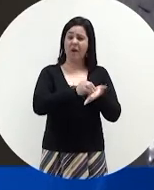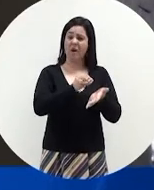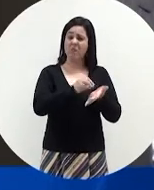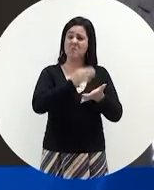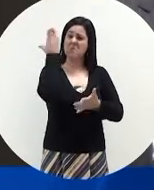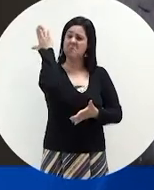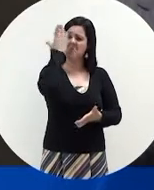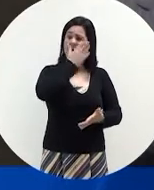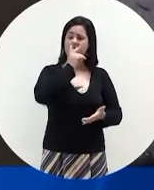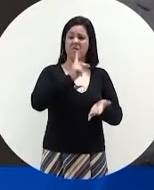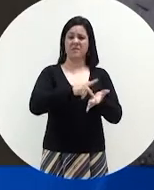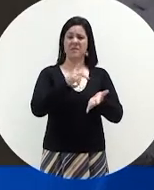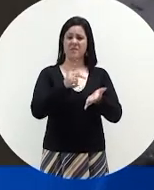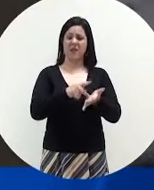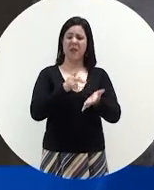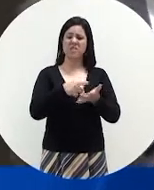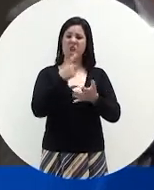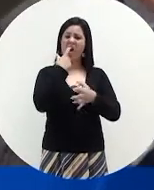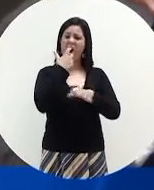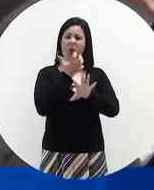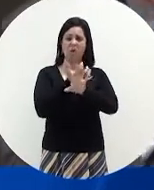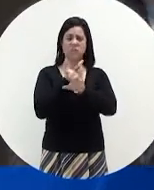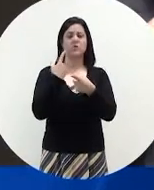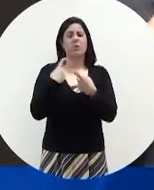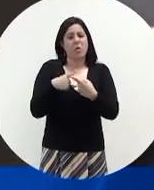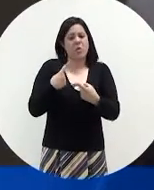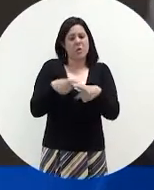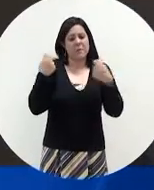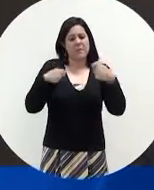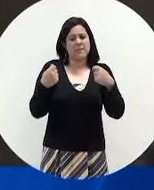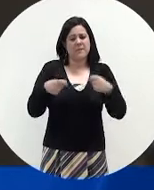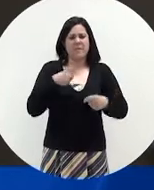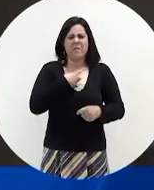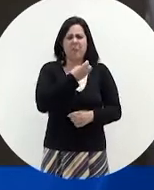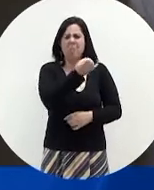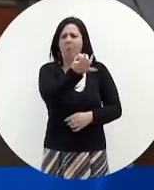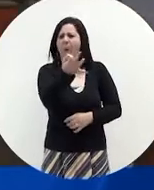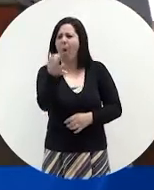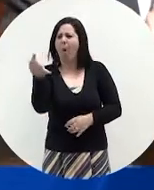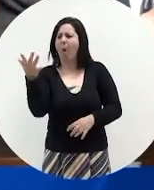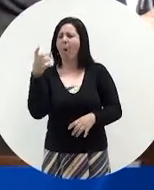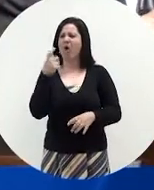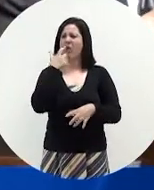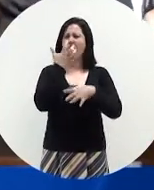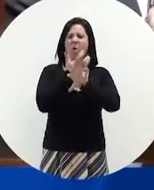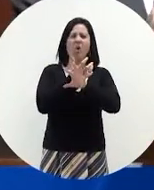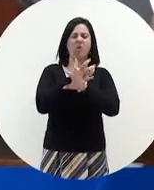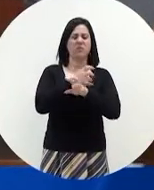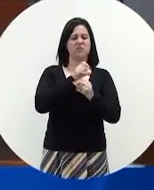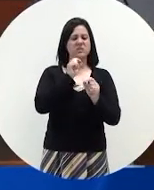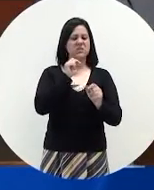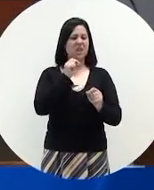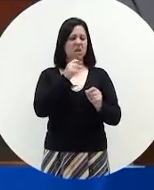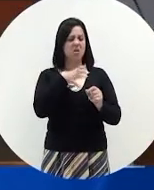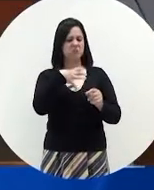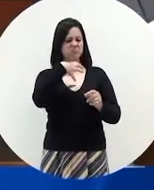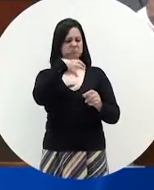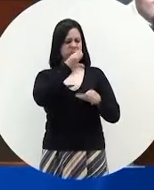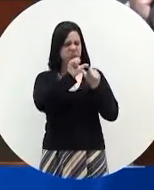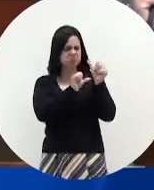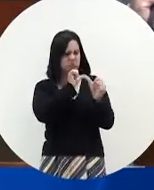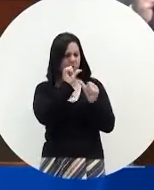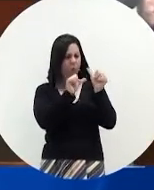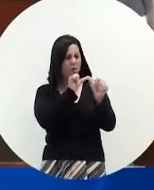da termodinâmica. A segunda grande objeção científica à teoria da evolução é